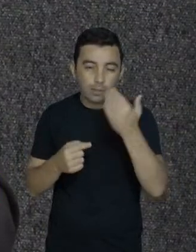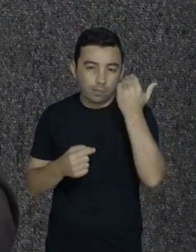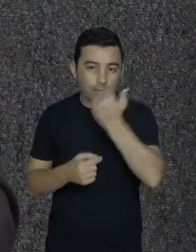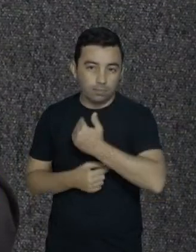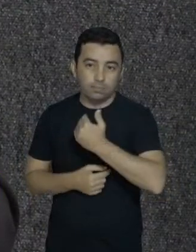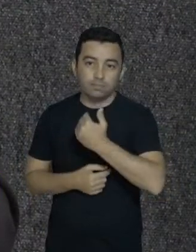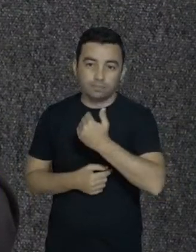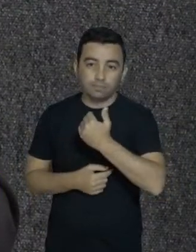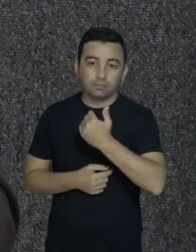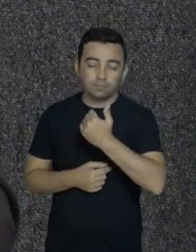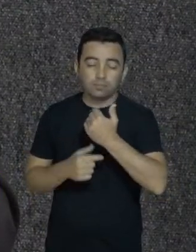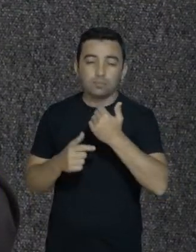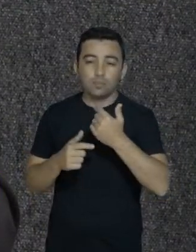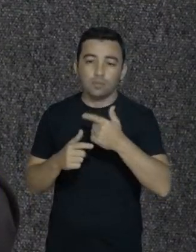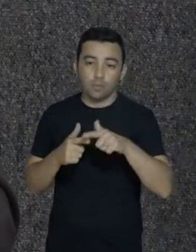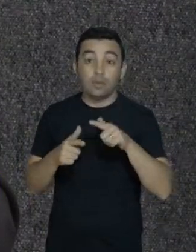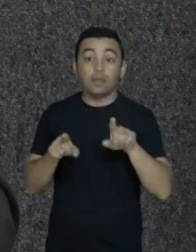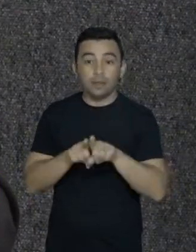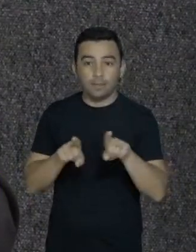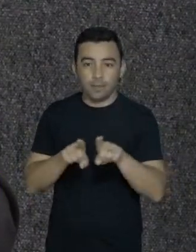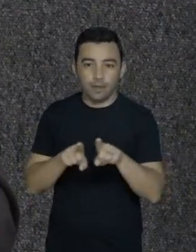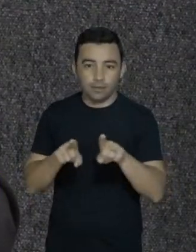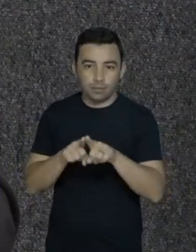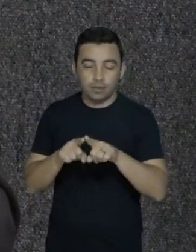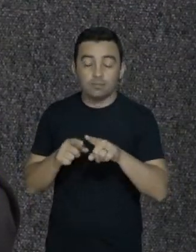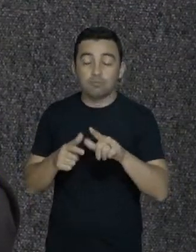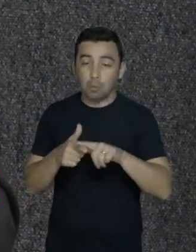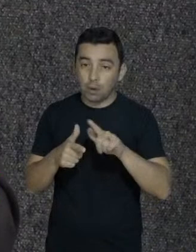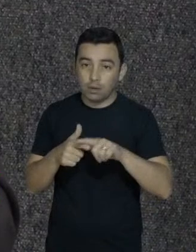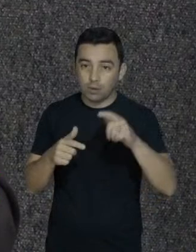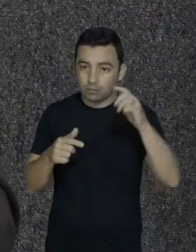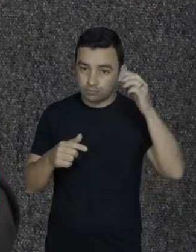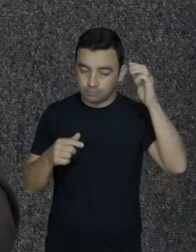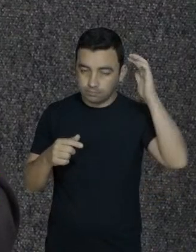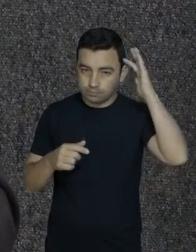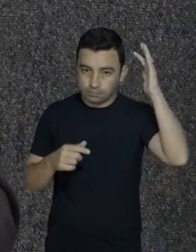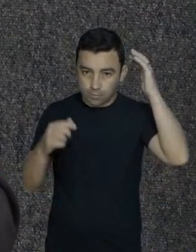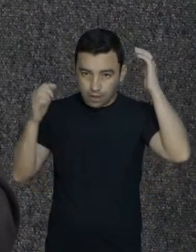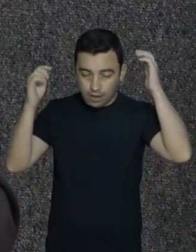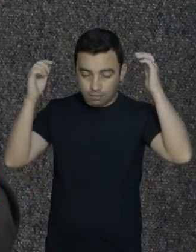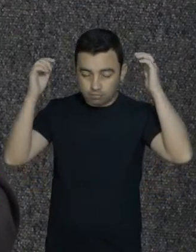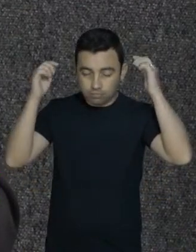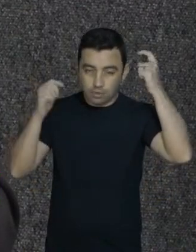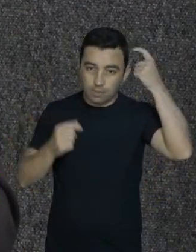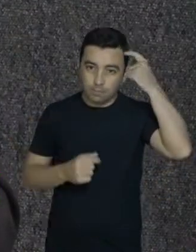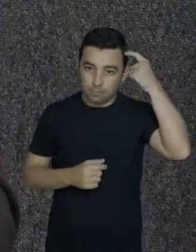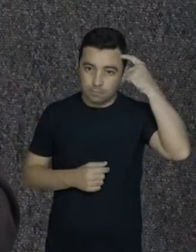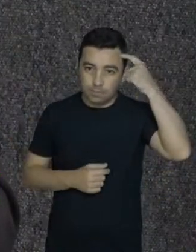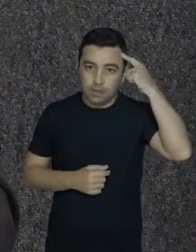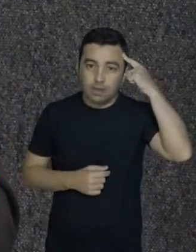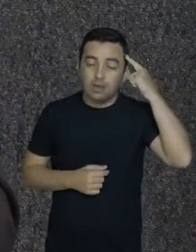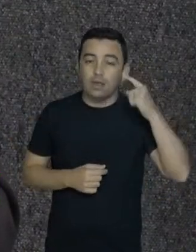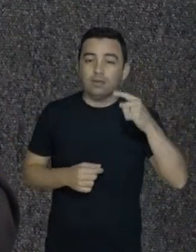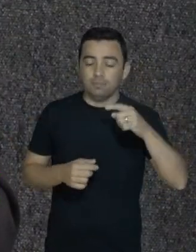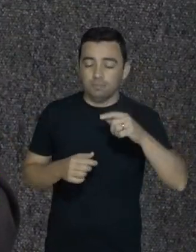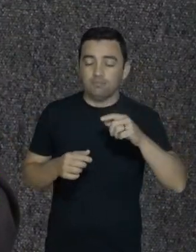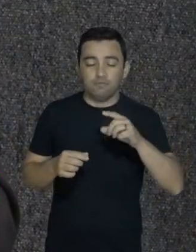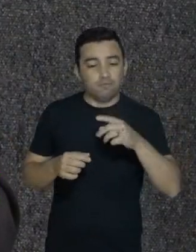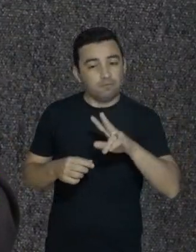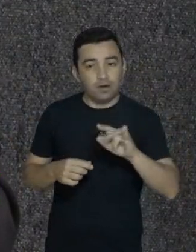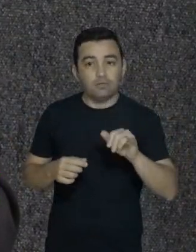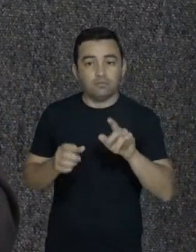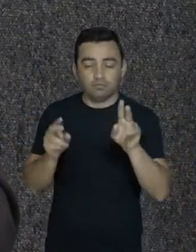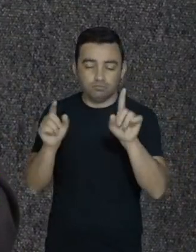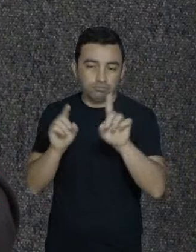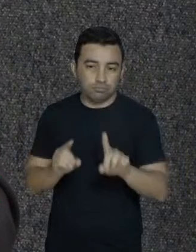e outras anomalias crânio faciais que causam a condição de pessoa com deficiência a ser realizado